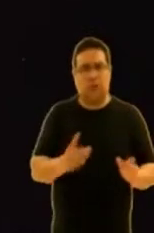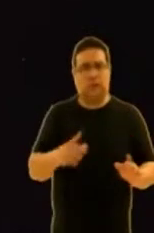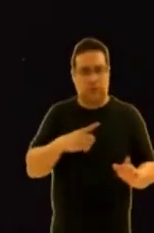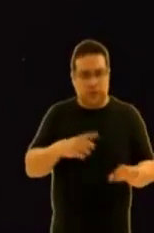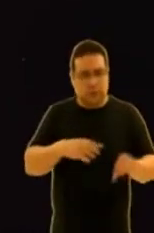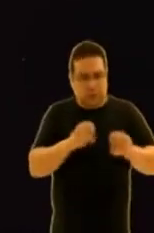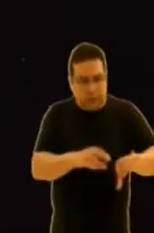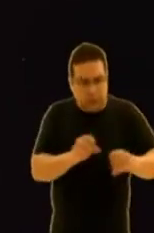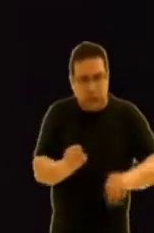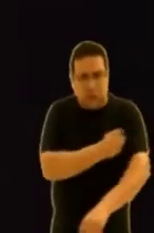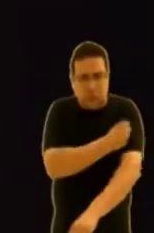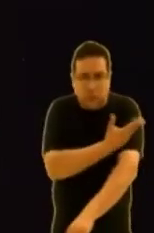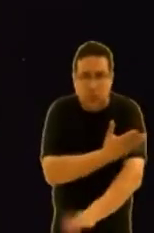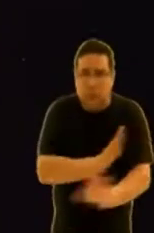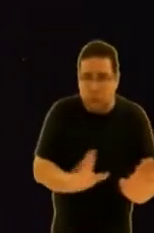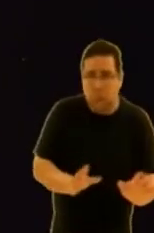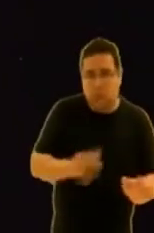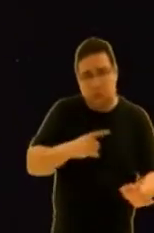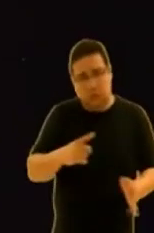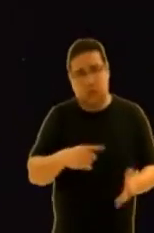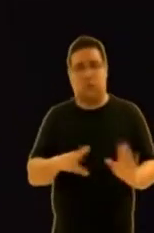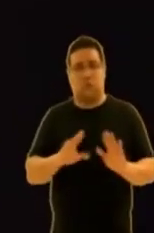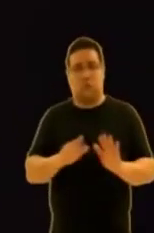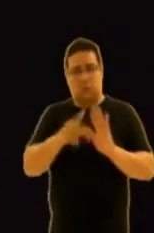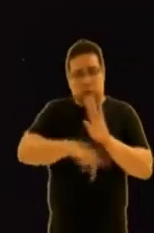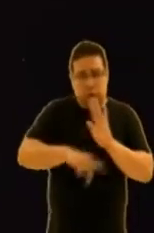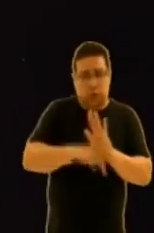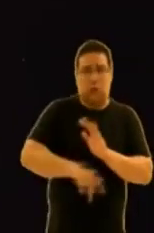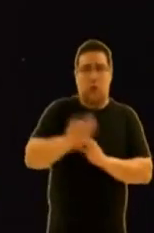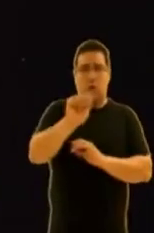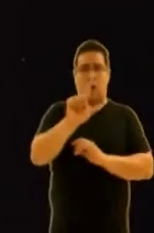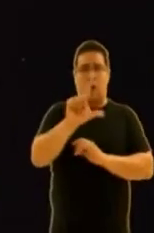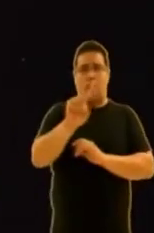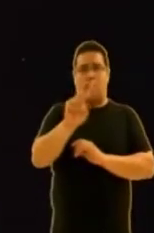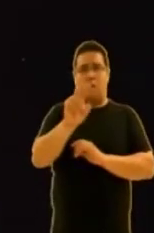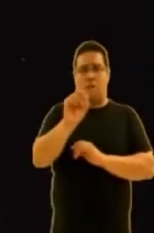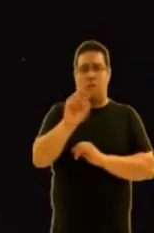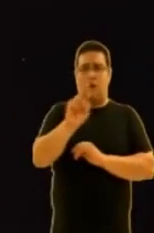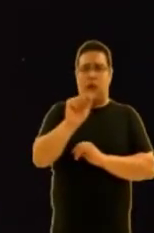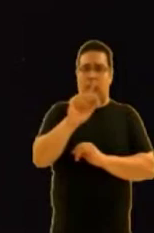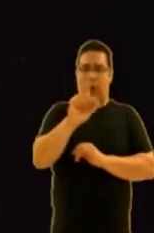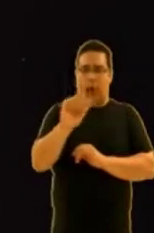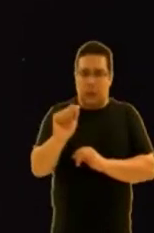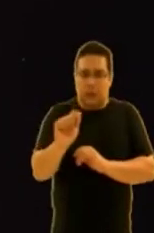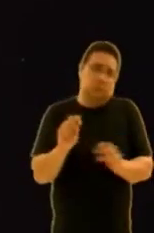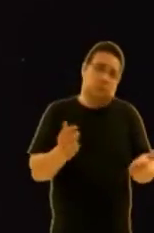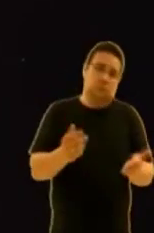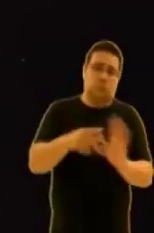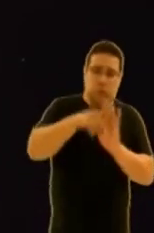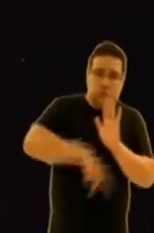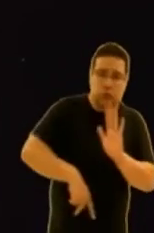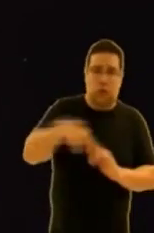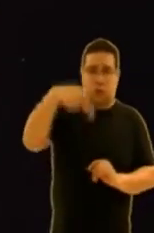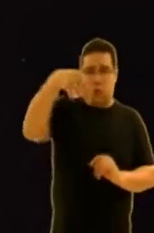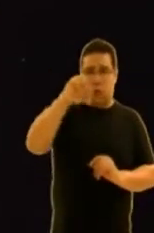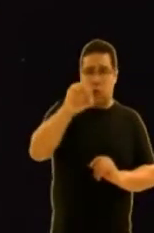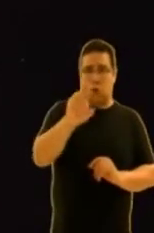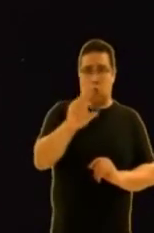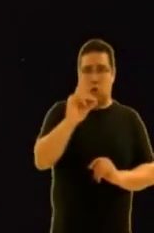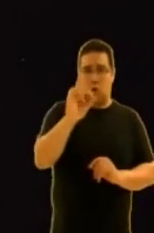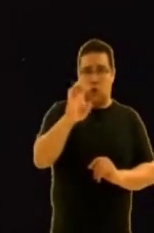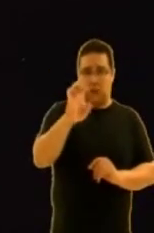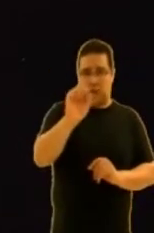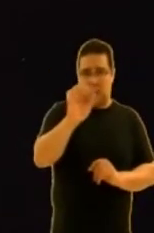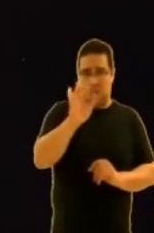muito focados. Seja o Fundo Escola, seja o Projeto Alvorada, seja o Projeto Nordeste, etc. Eram programas